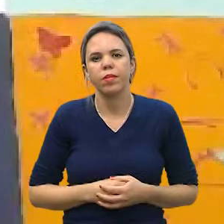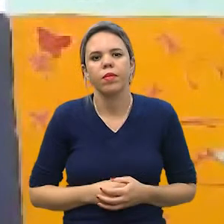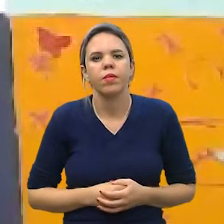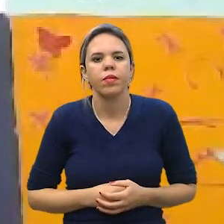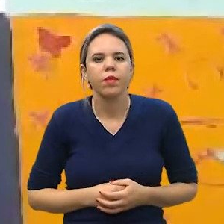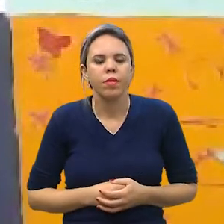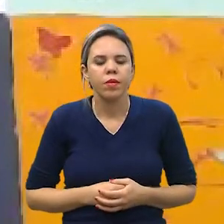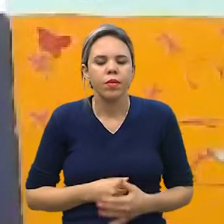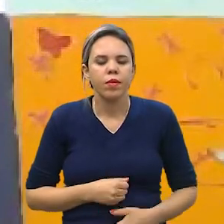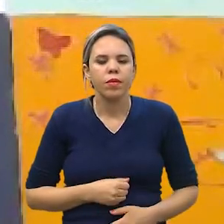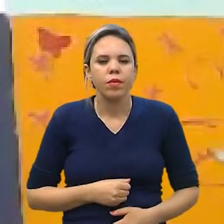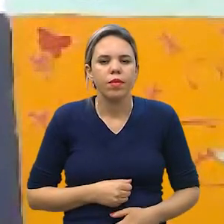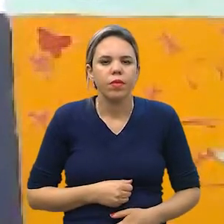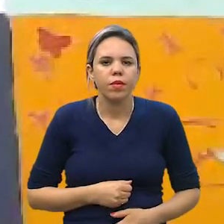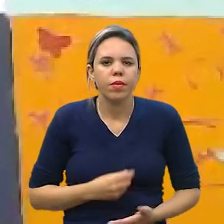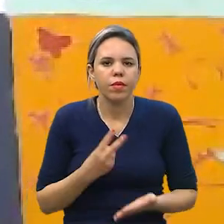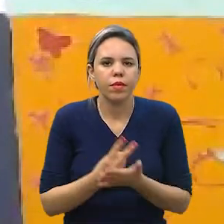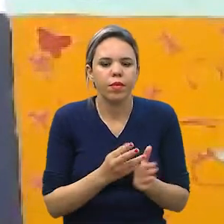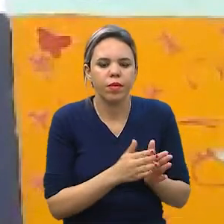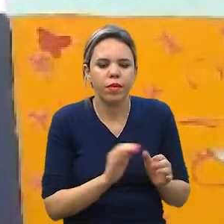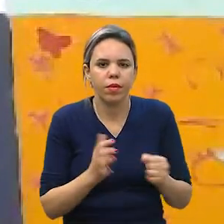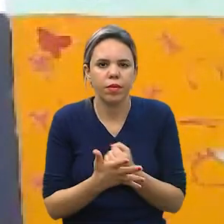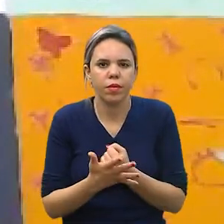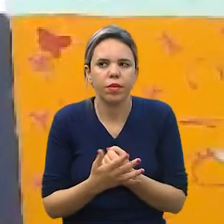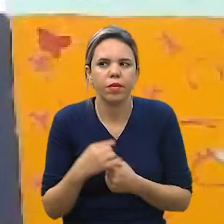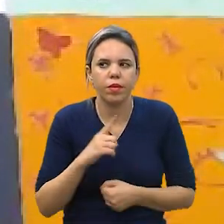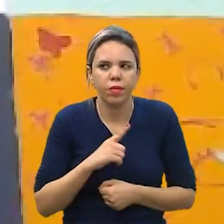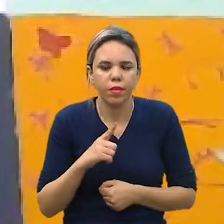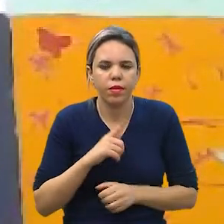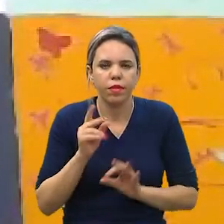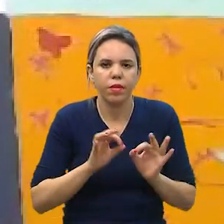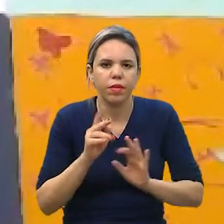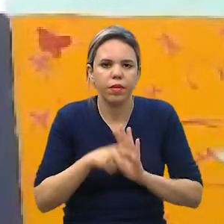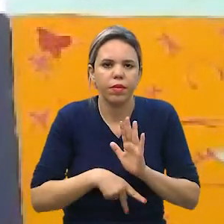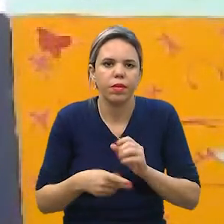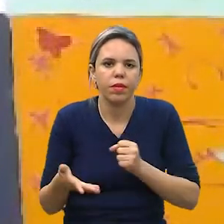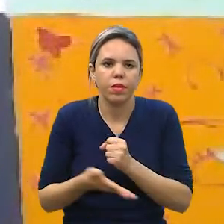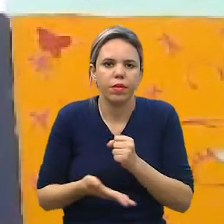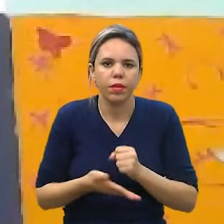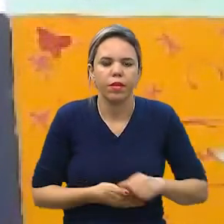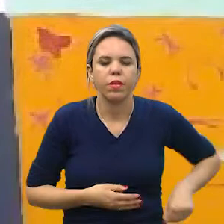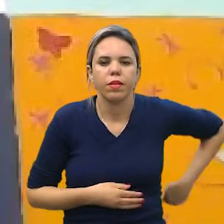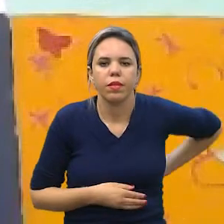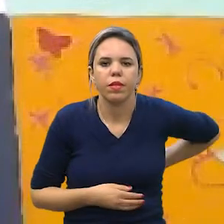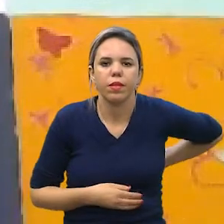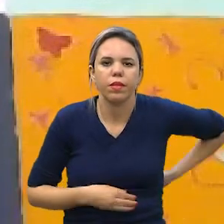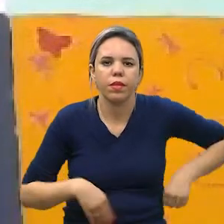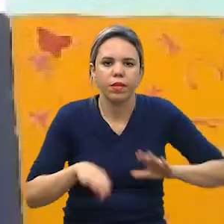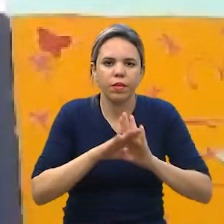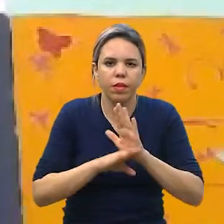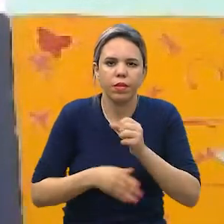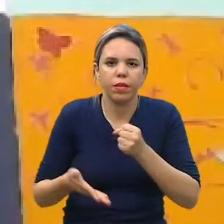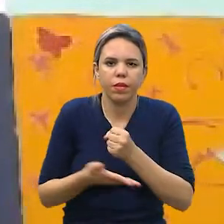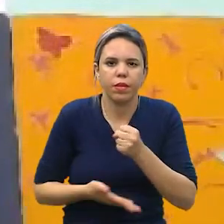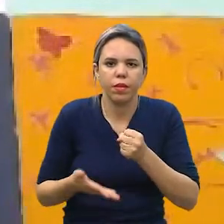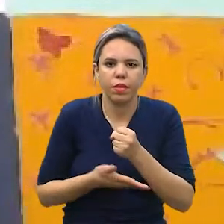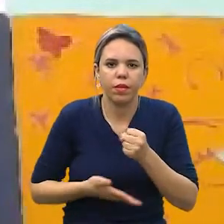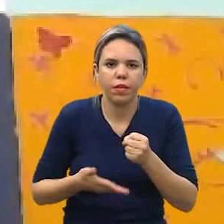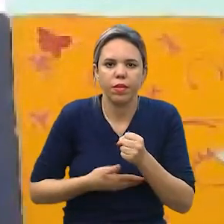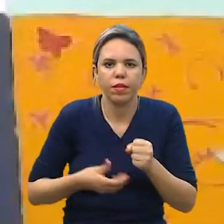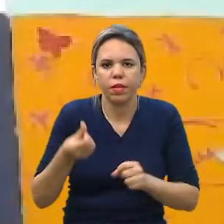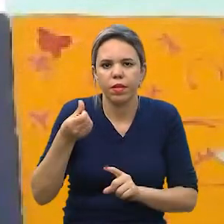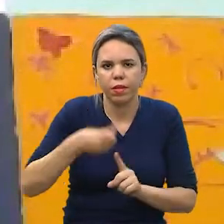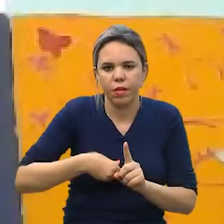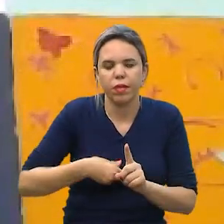Então, e mesmo durante a pandemia, a gente teve o projeto Categoria de Base, que foi programação básica, foram